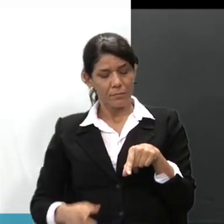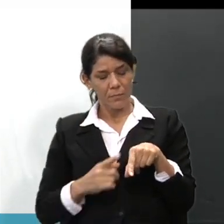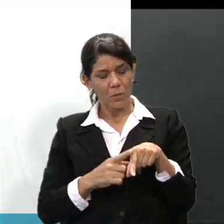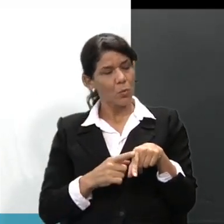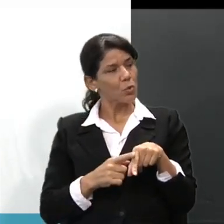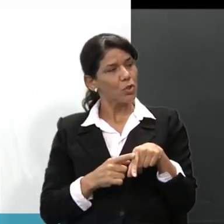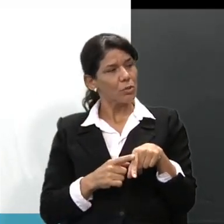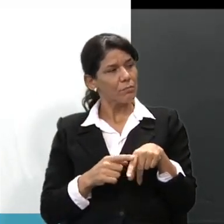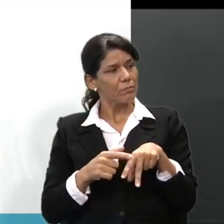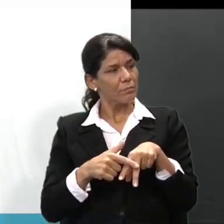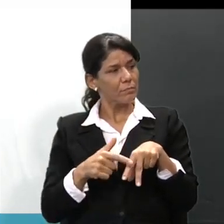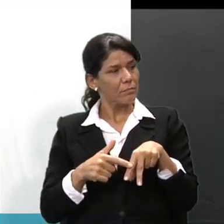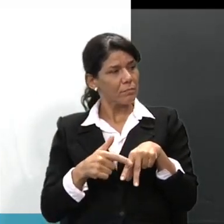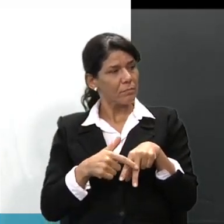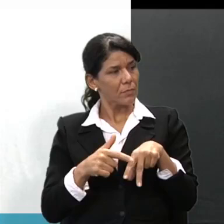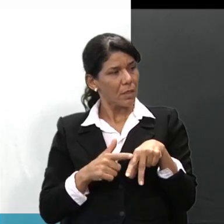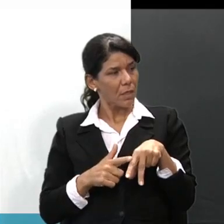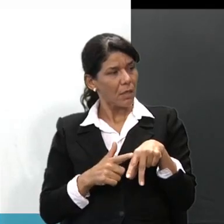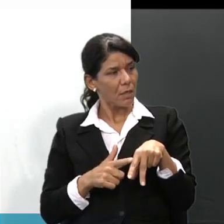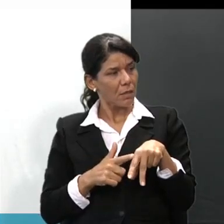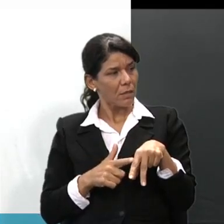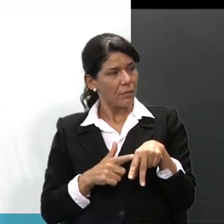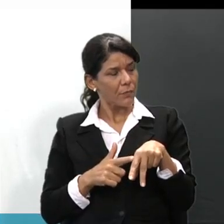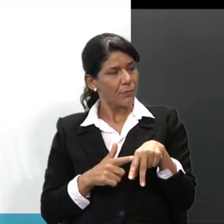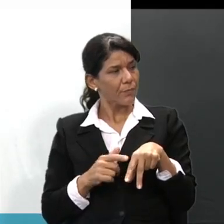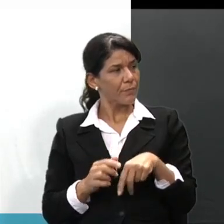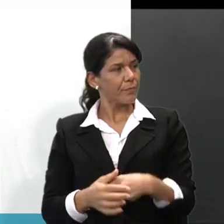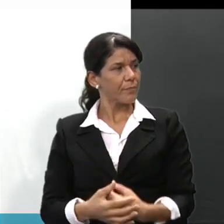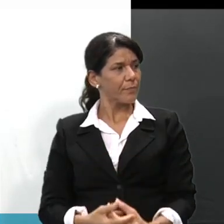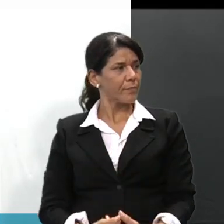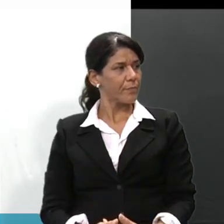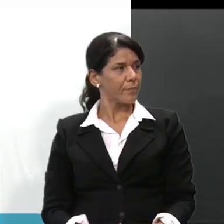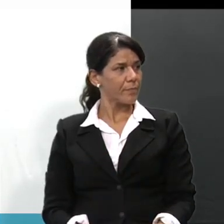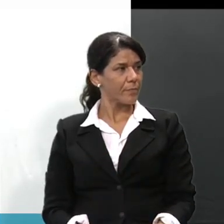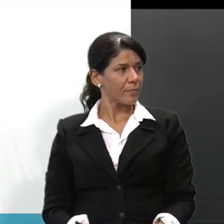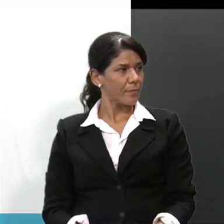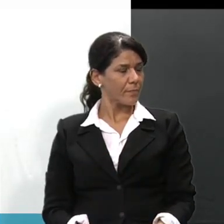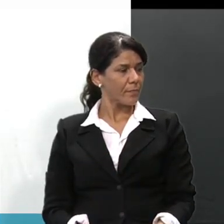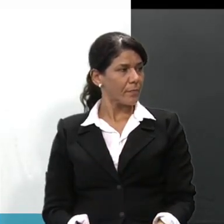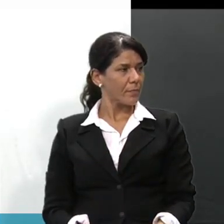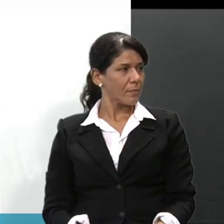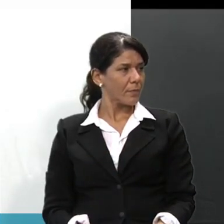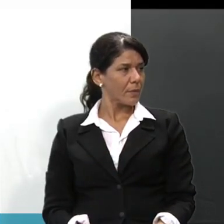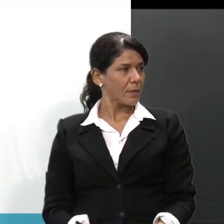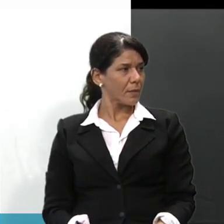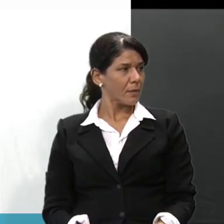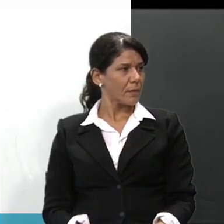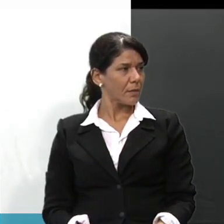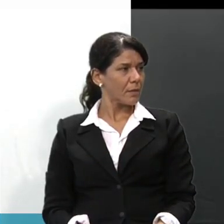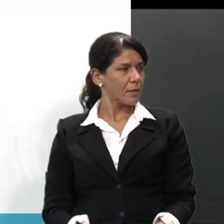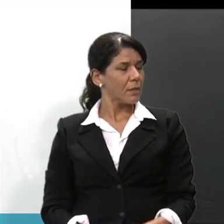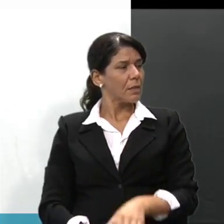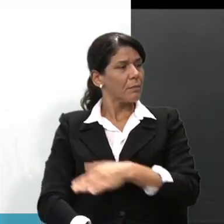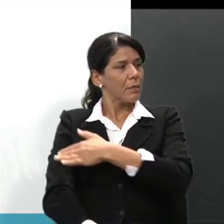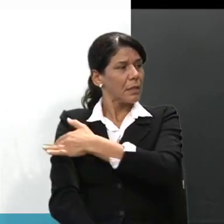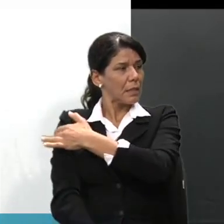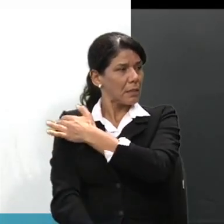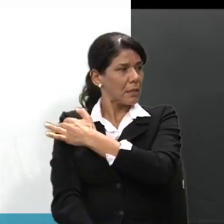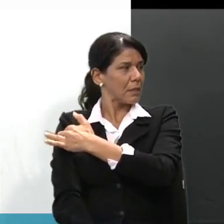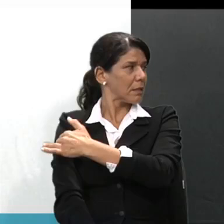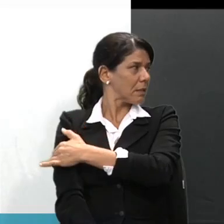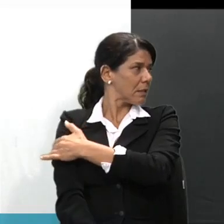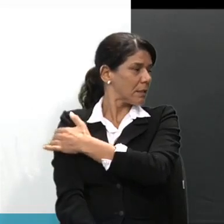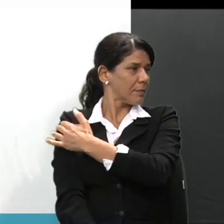médio, então, da coxa, tá? Também muito realizada. A região de deltoide, que deve